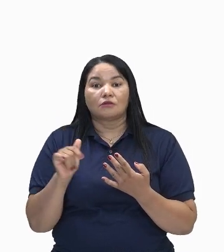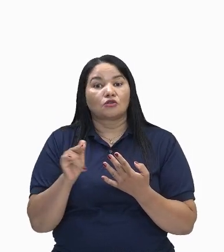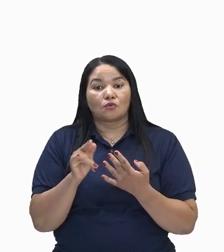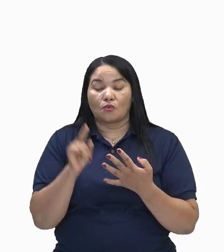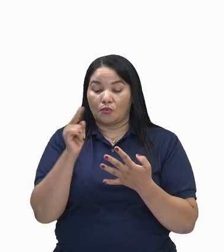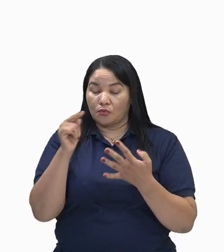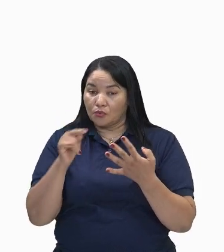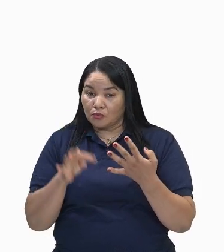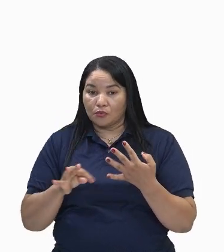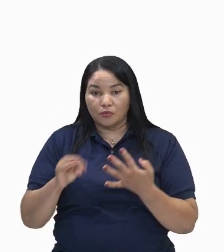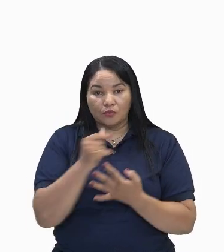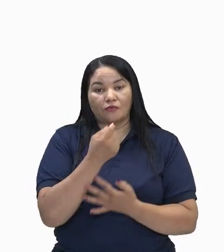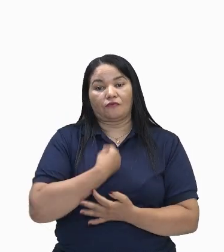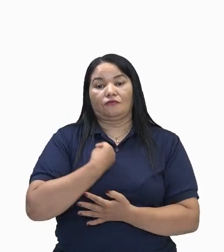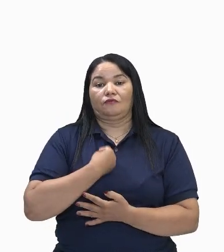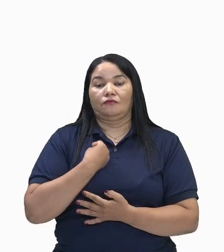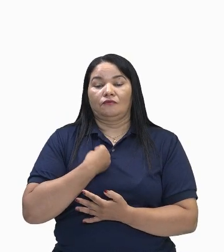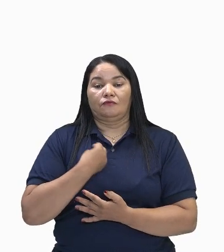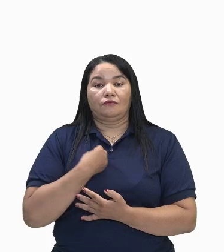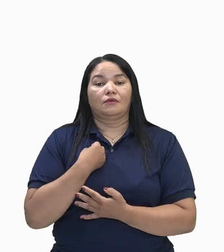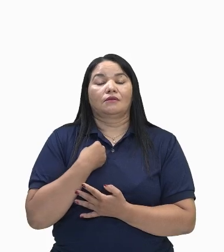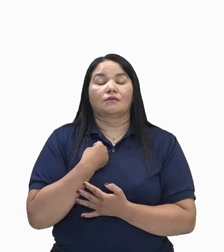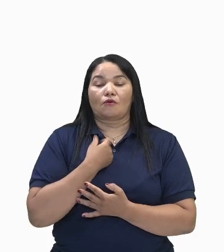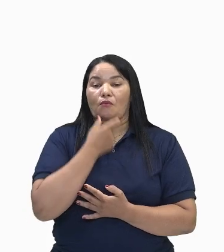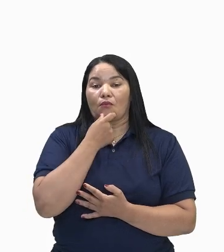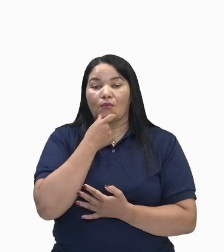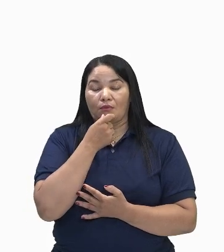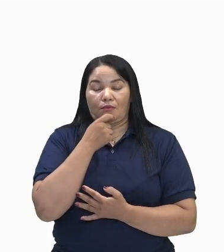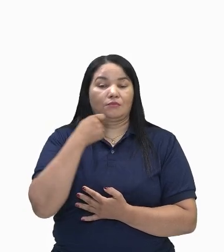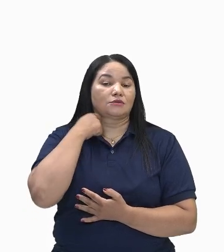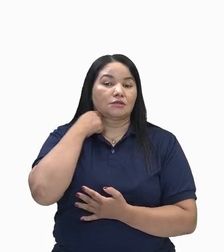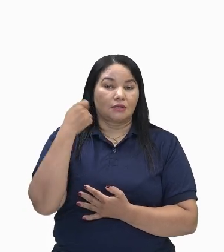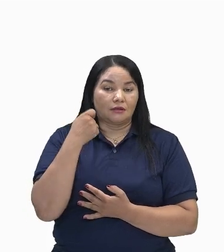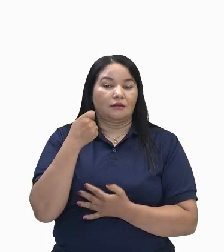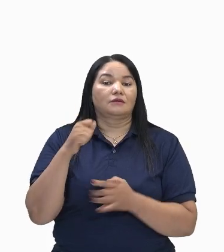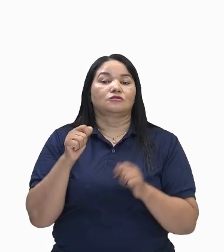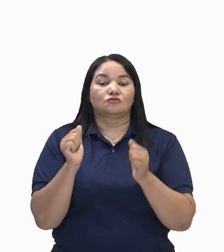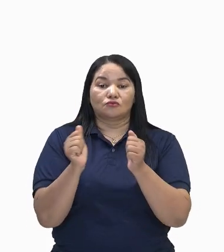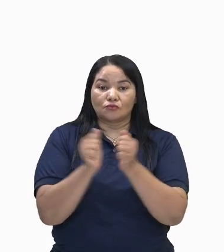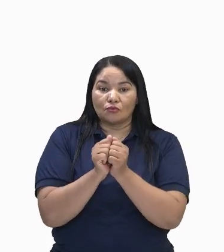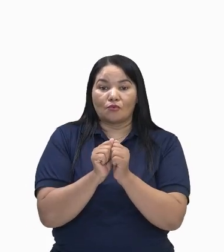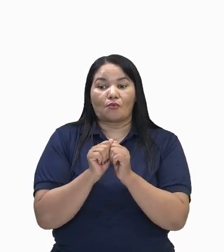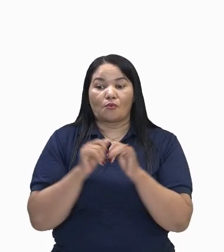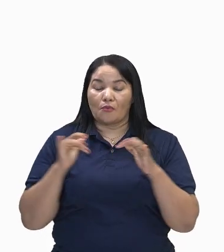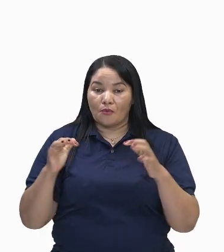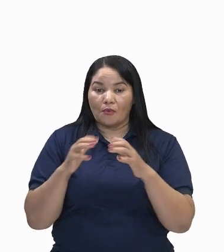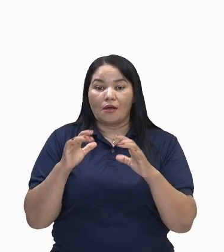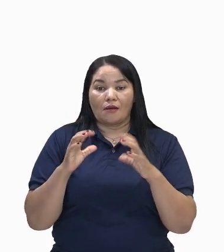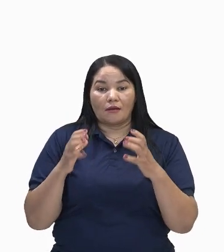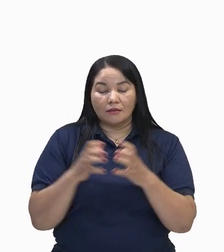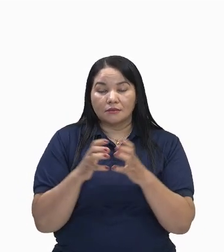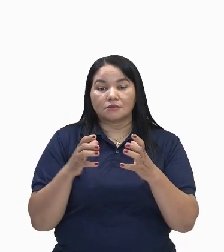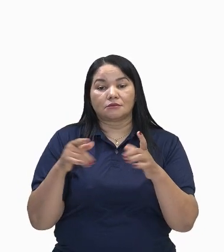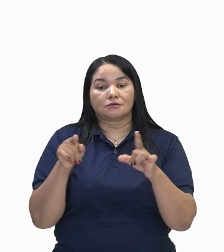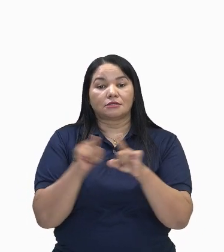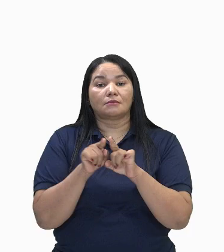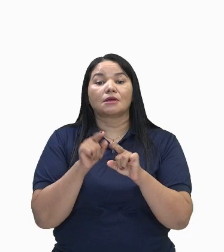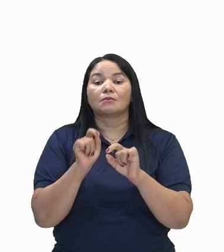conviveram com Tiradentes, tá? Eles se reuniam para